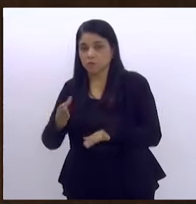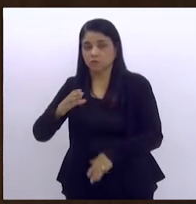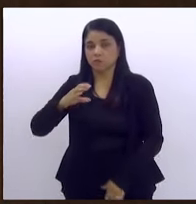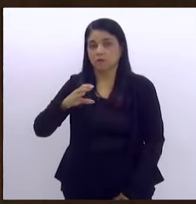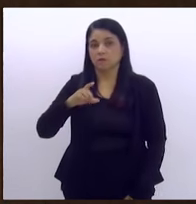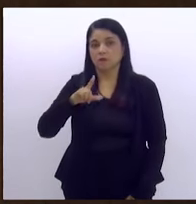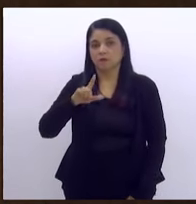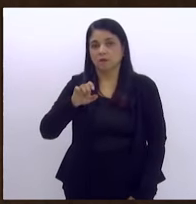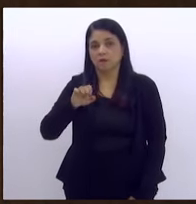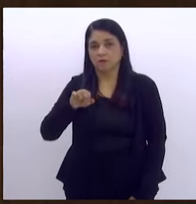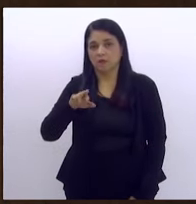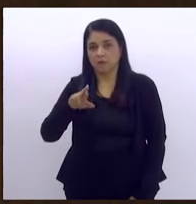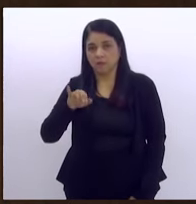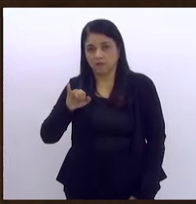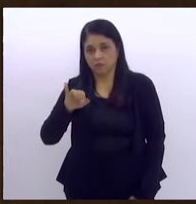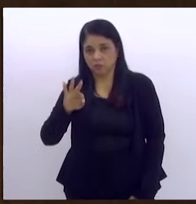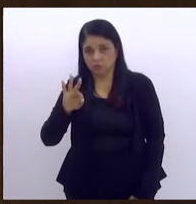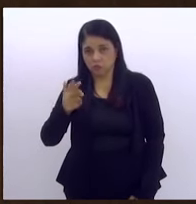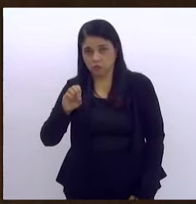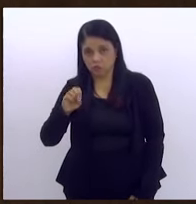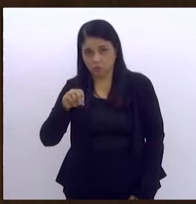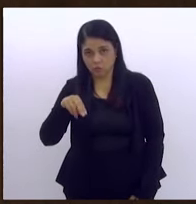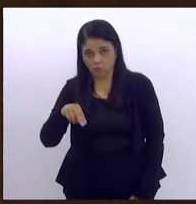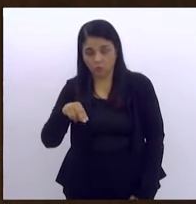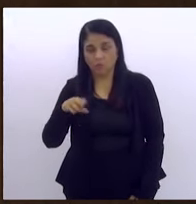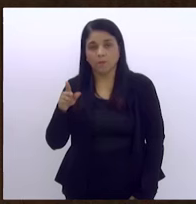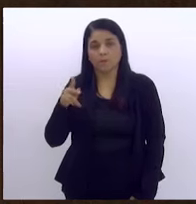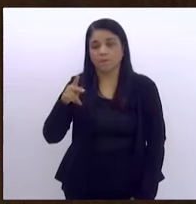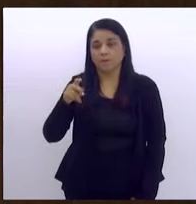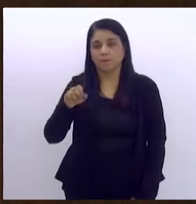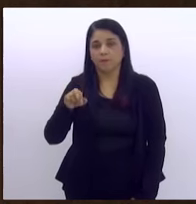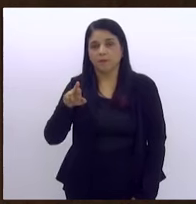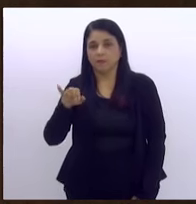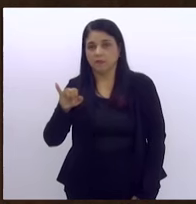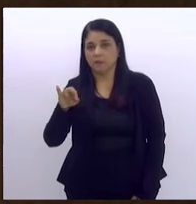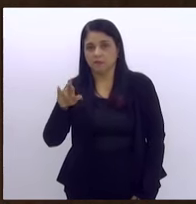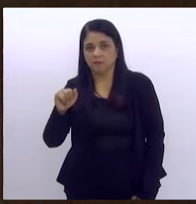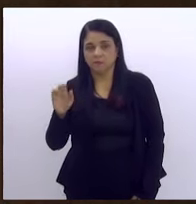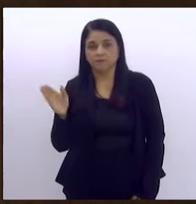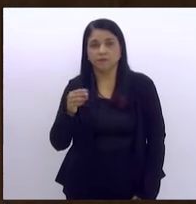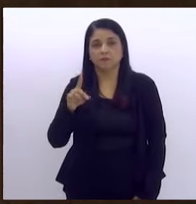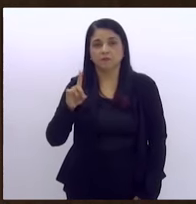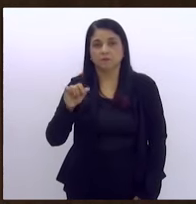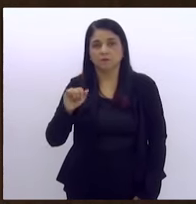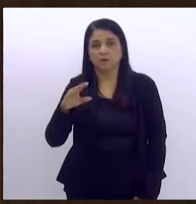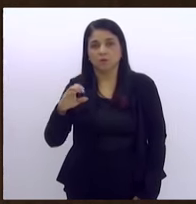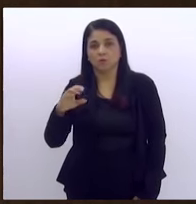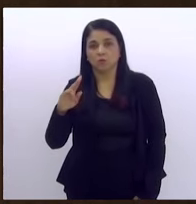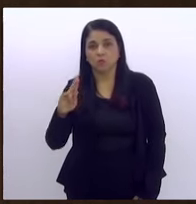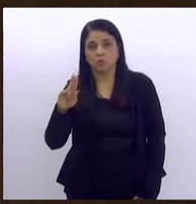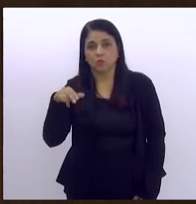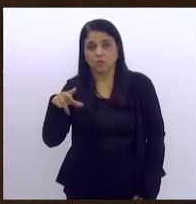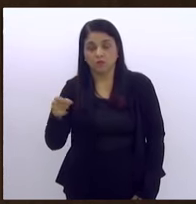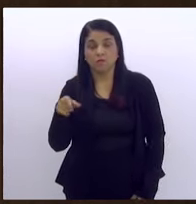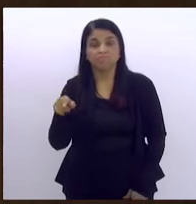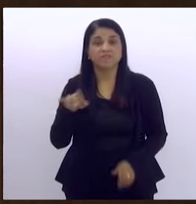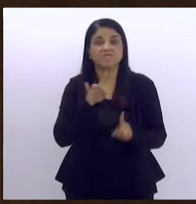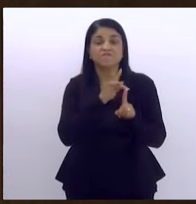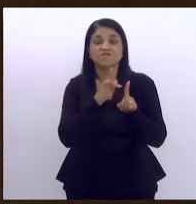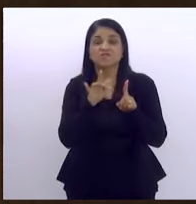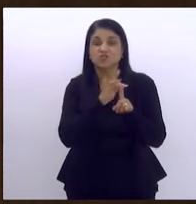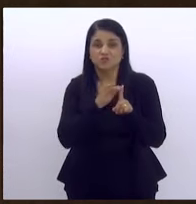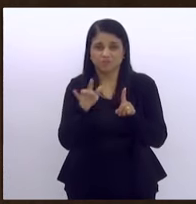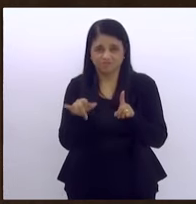Clériston Pereira da Cunha, que morreu, né, ele que era uma das vítimas.